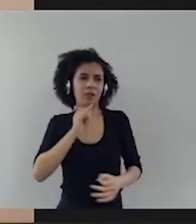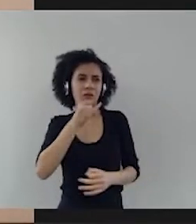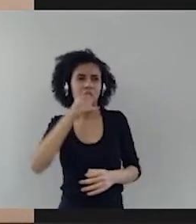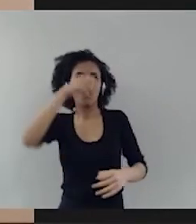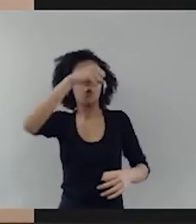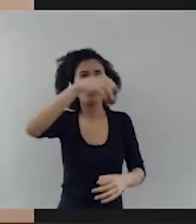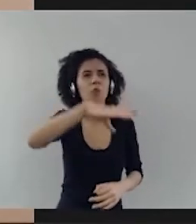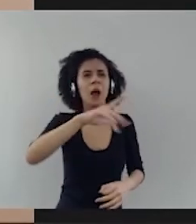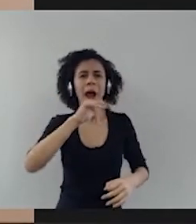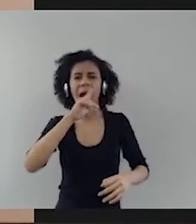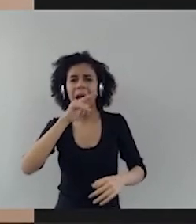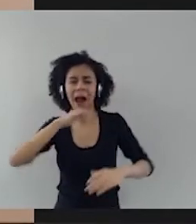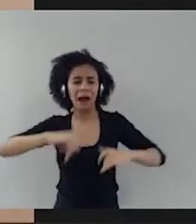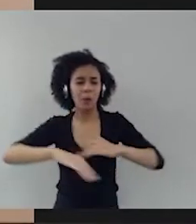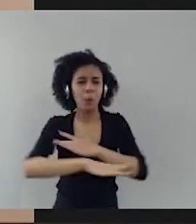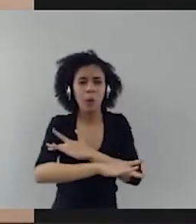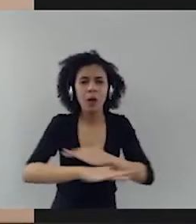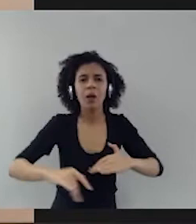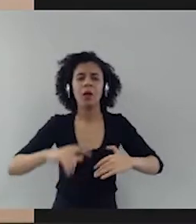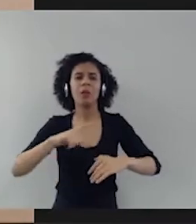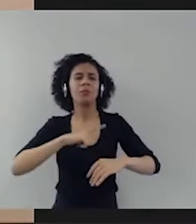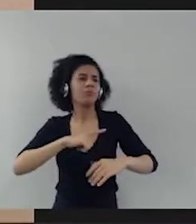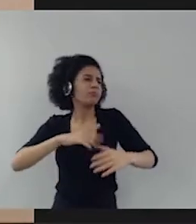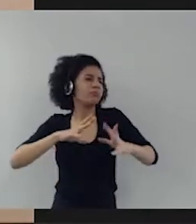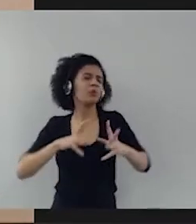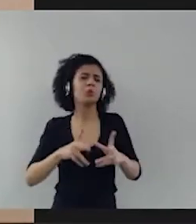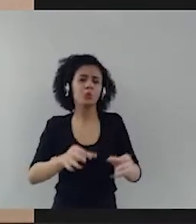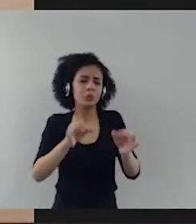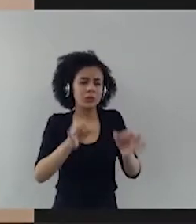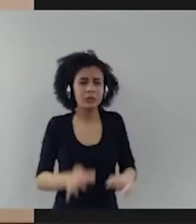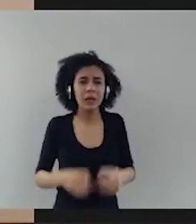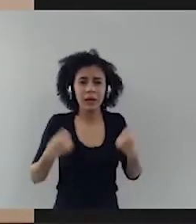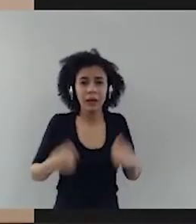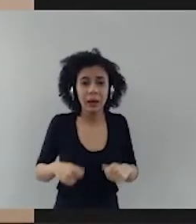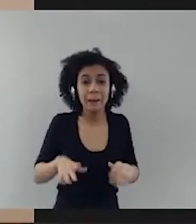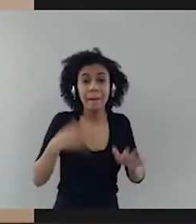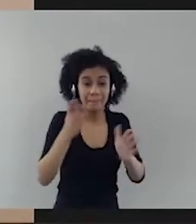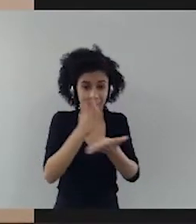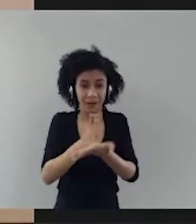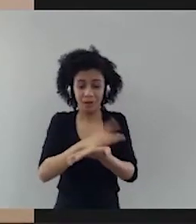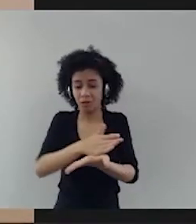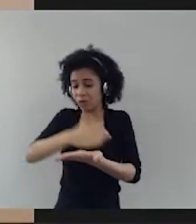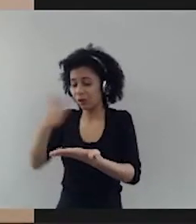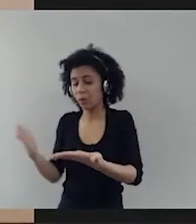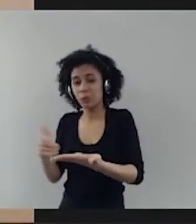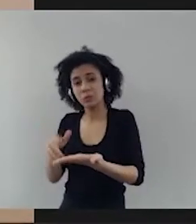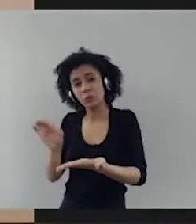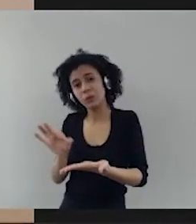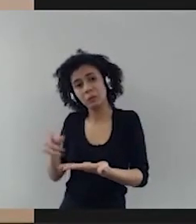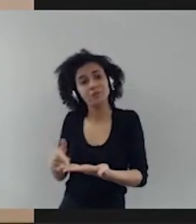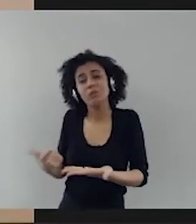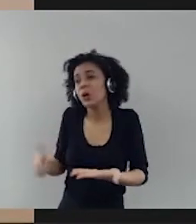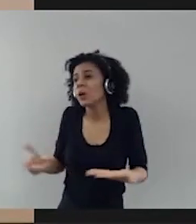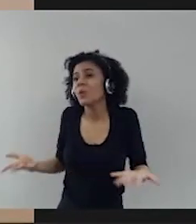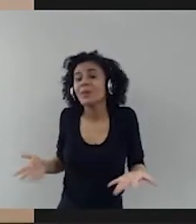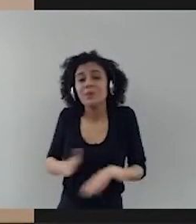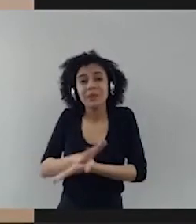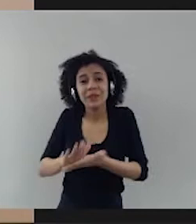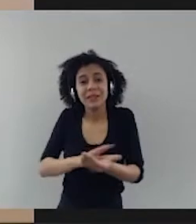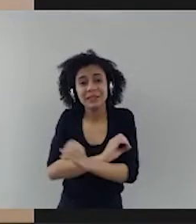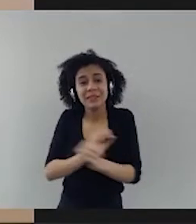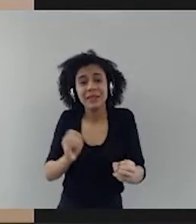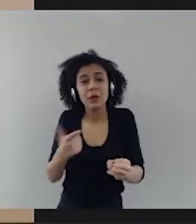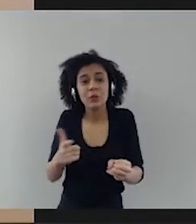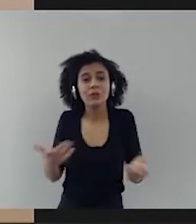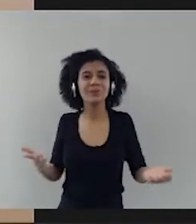energia, saneamento, asfaltamento, acesso a todas as necessidades, e uma parte dessa cidade não tem absolutamente